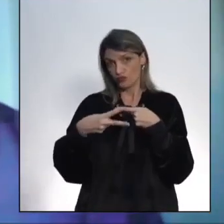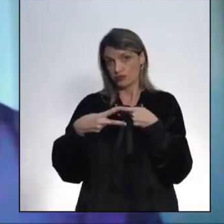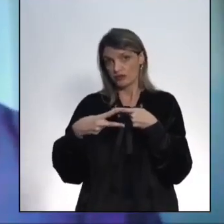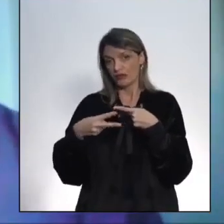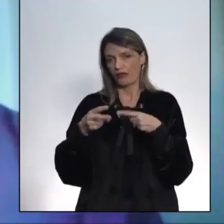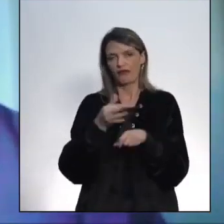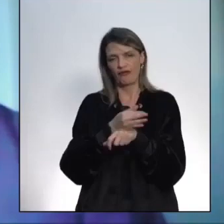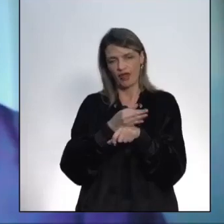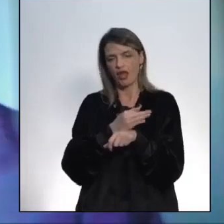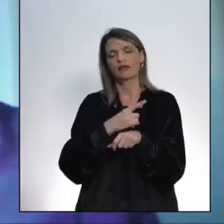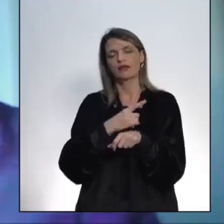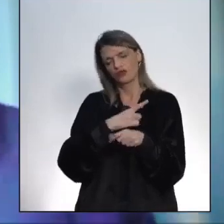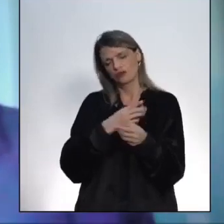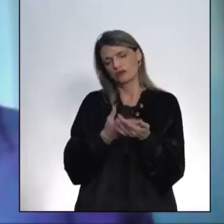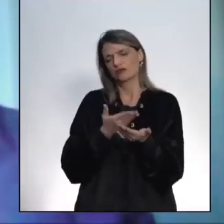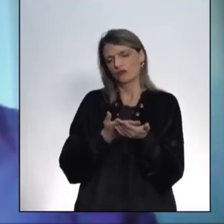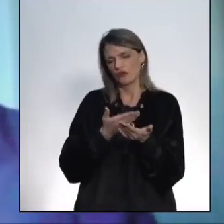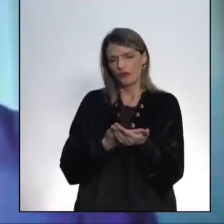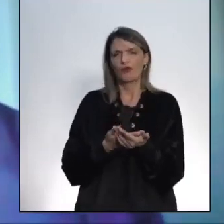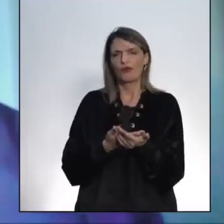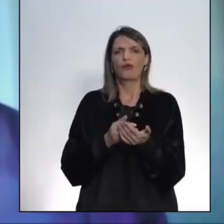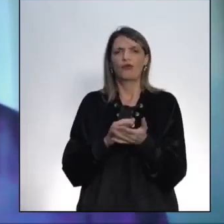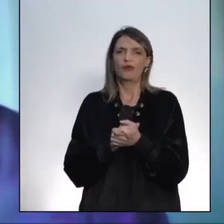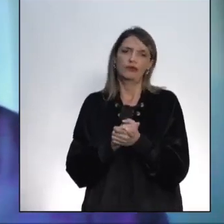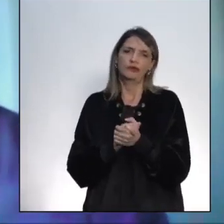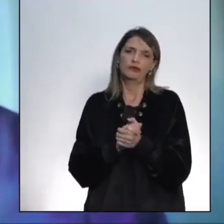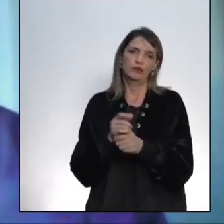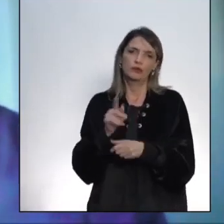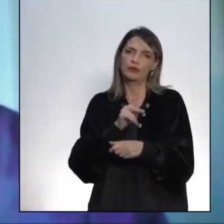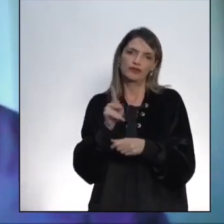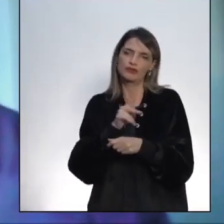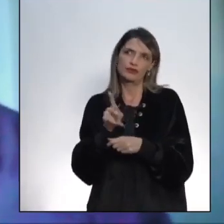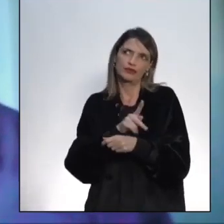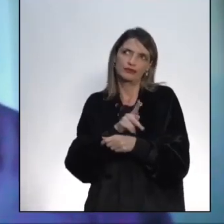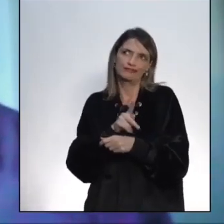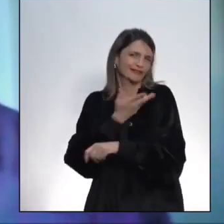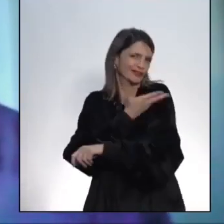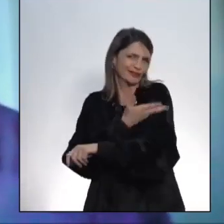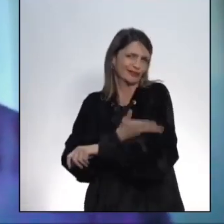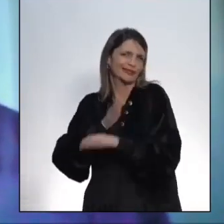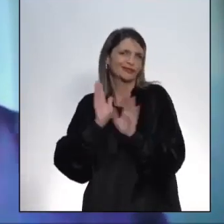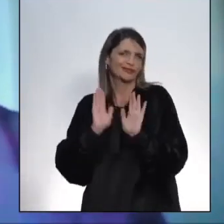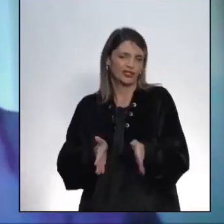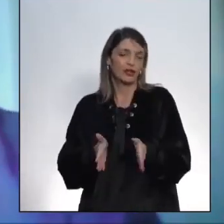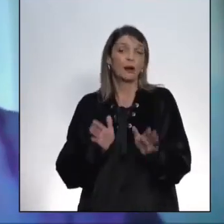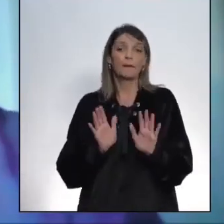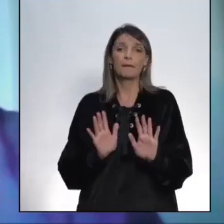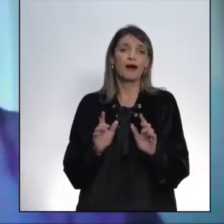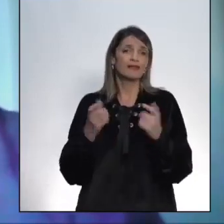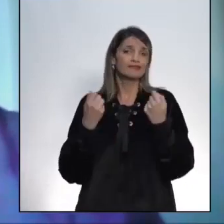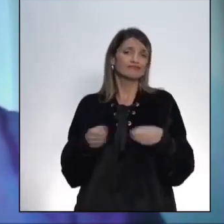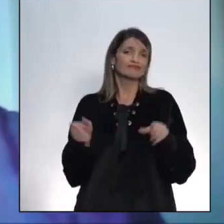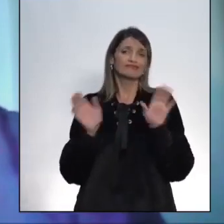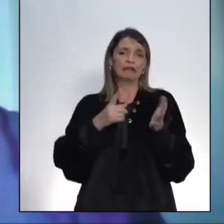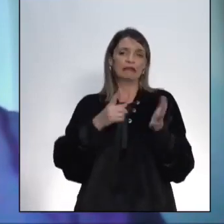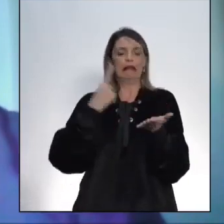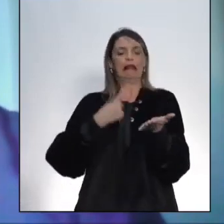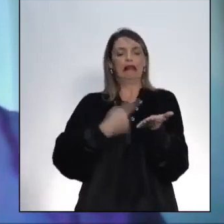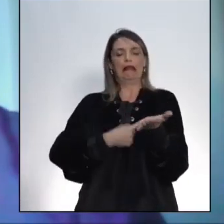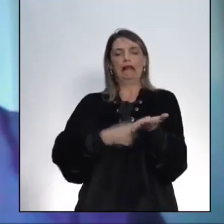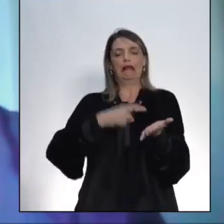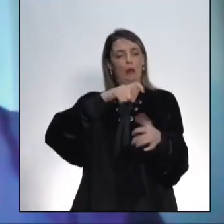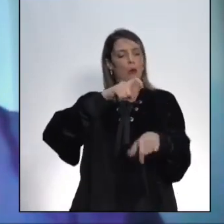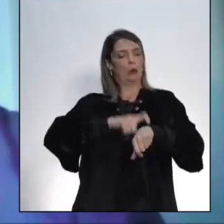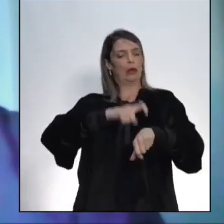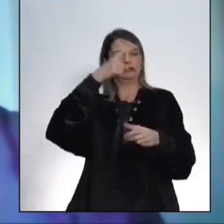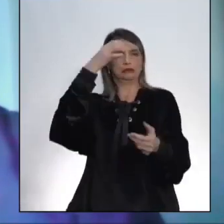um estudo, tinha toda uma coisa que o professor está habituado, mas eu não precisava cumprir em determinado horário. Aí, de